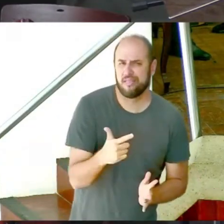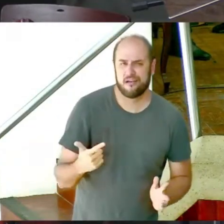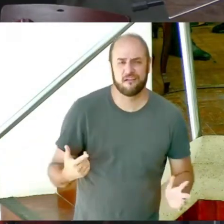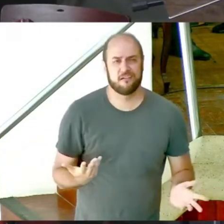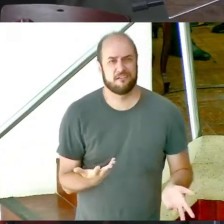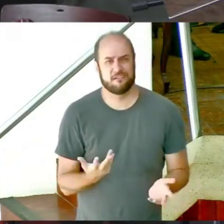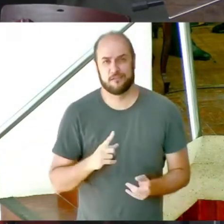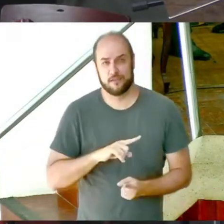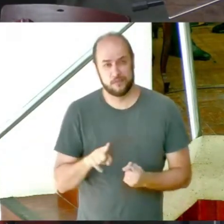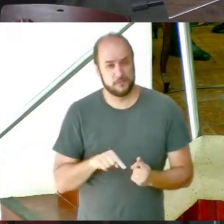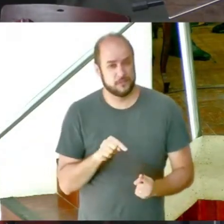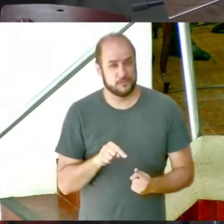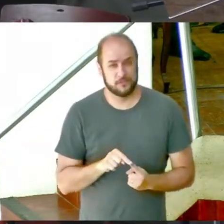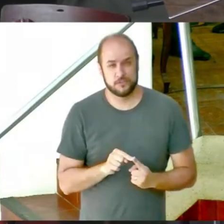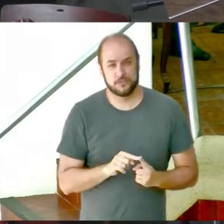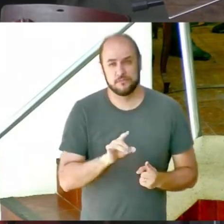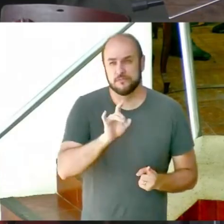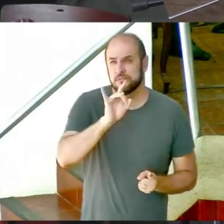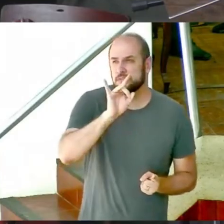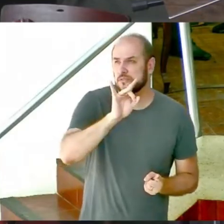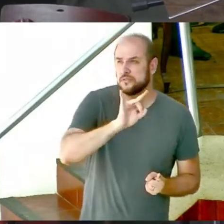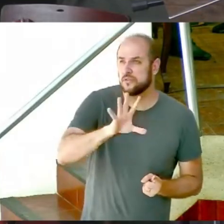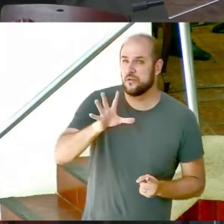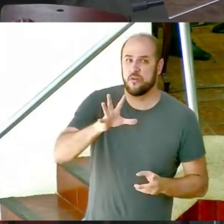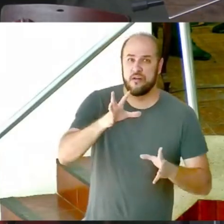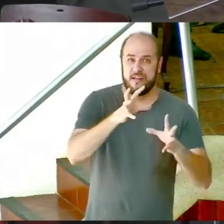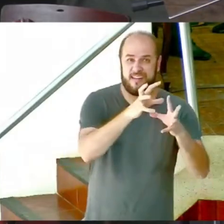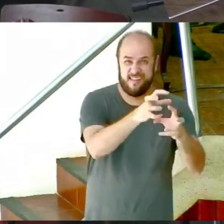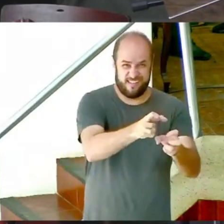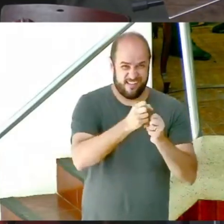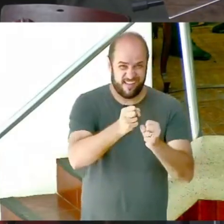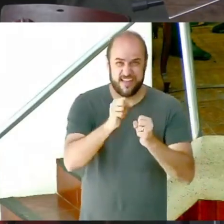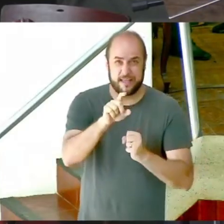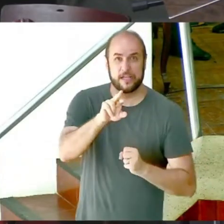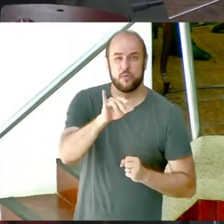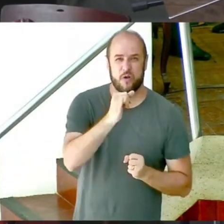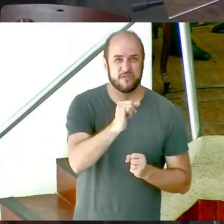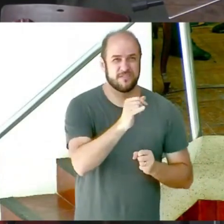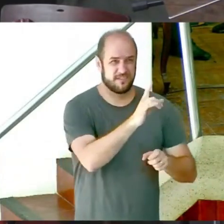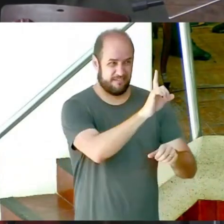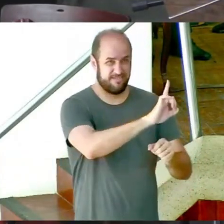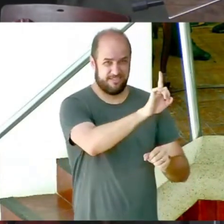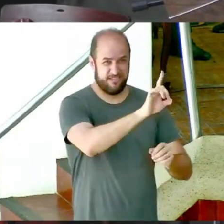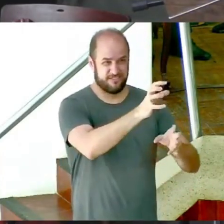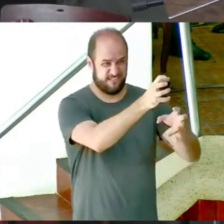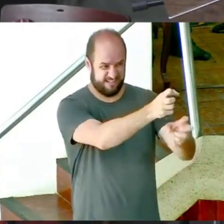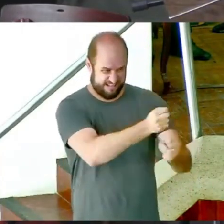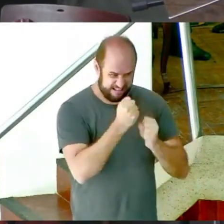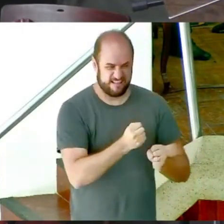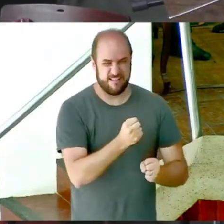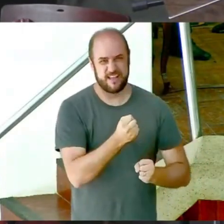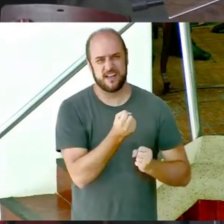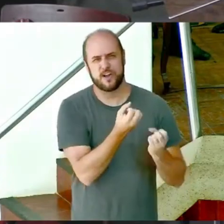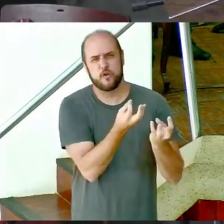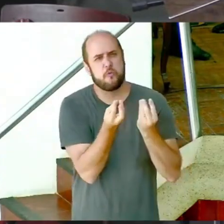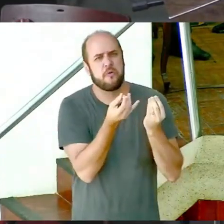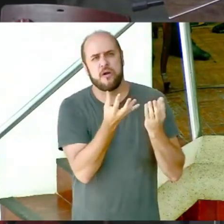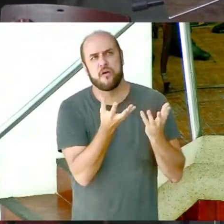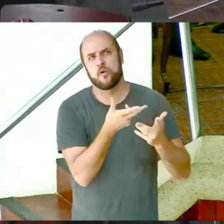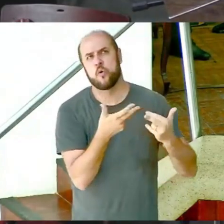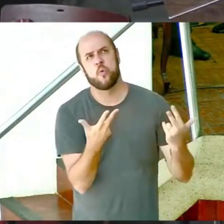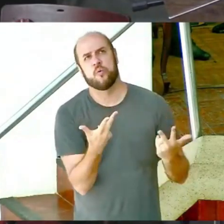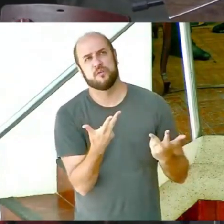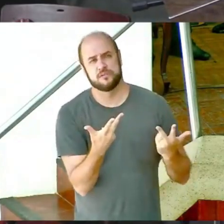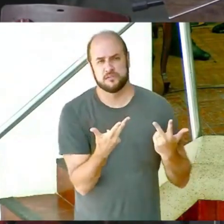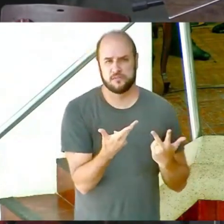tinham o objetivo de arrancar do Deus deles algum tipo de benefício, algum interesse havia